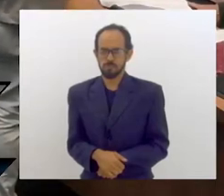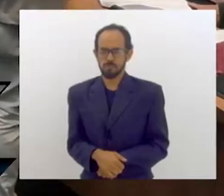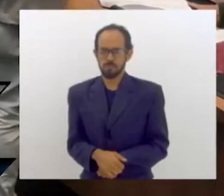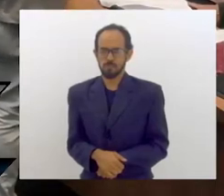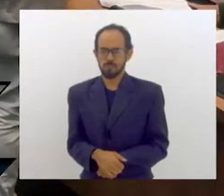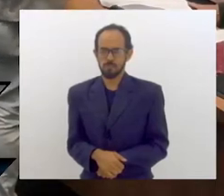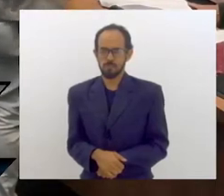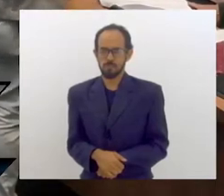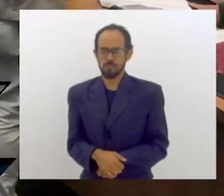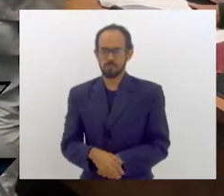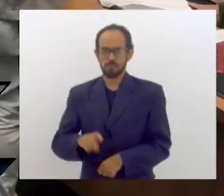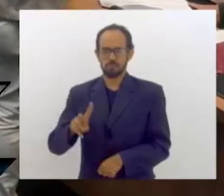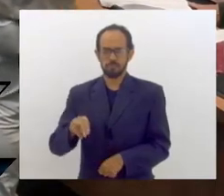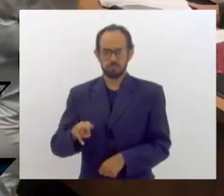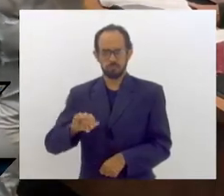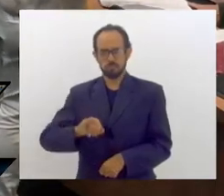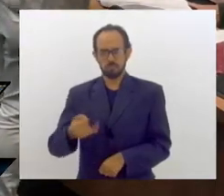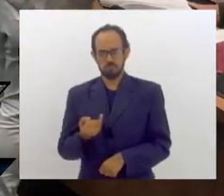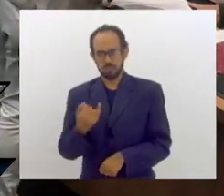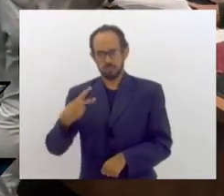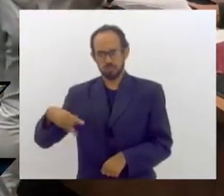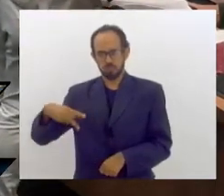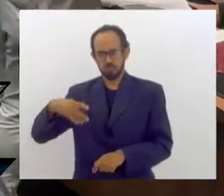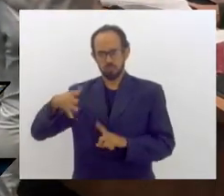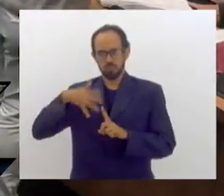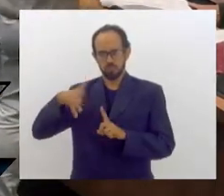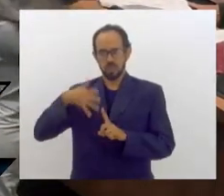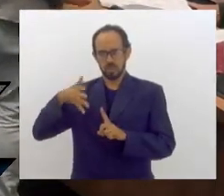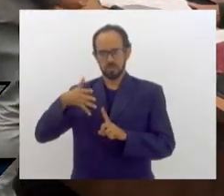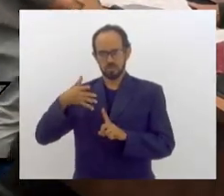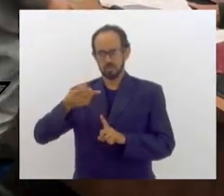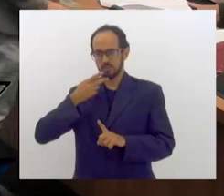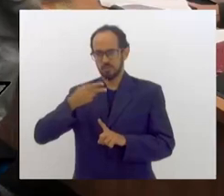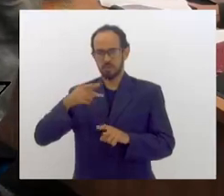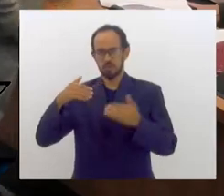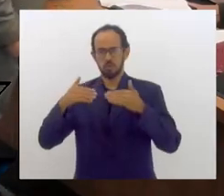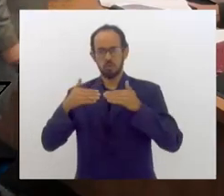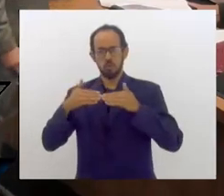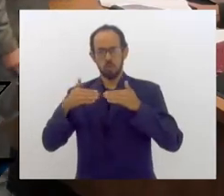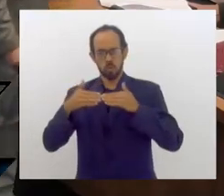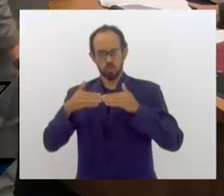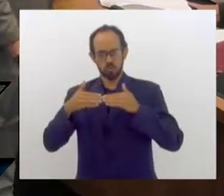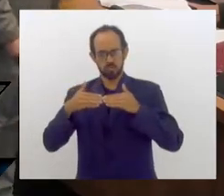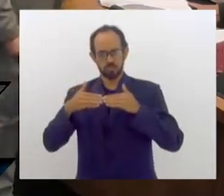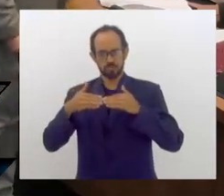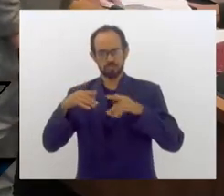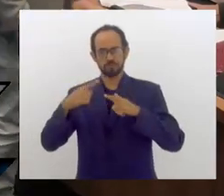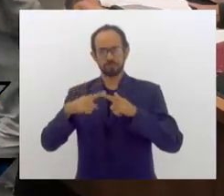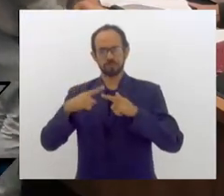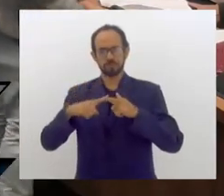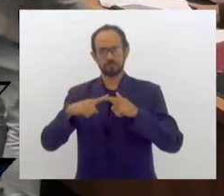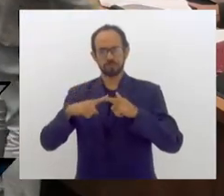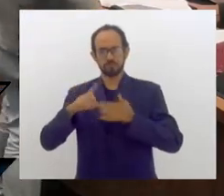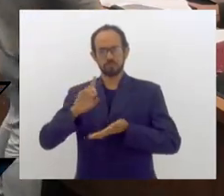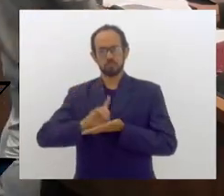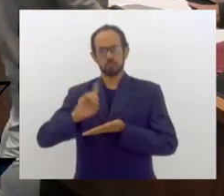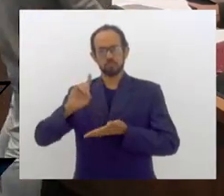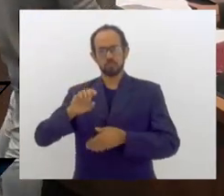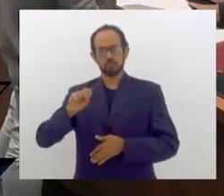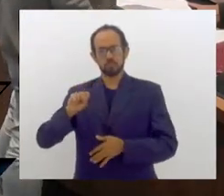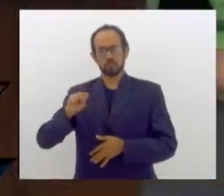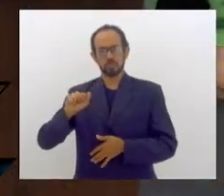É que eu vou pegar a sua fala para fazer um comentário, até concordando com ela. O que o doutor Serginho